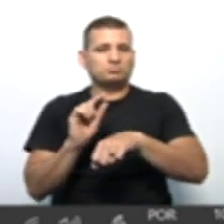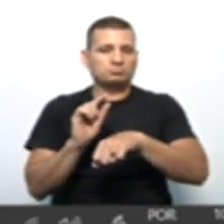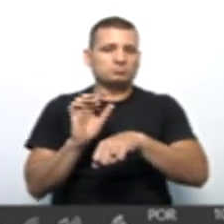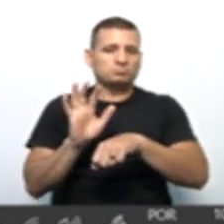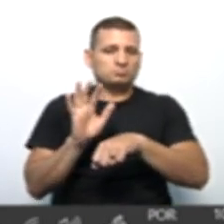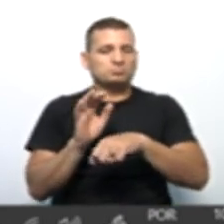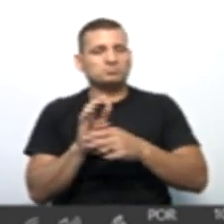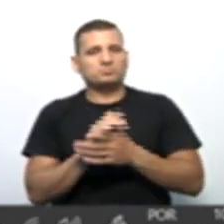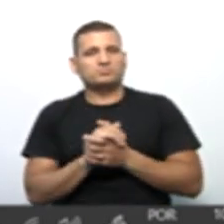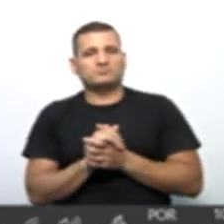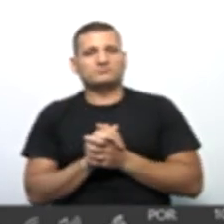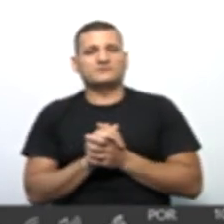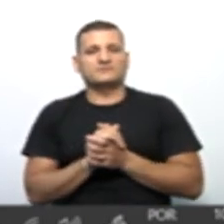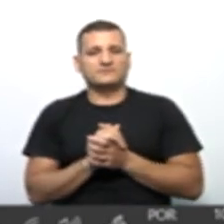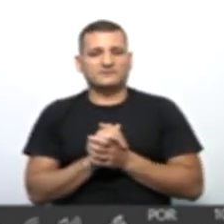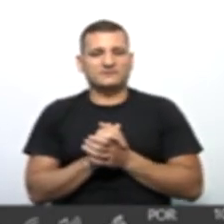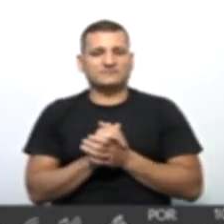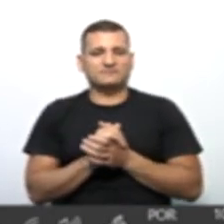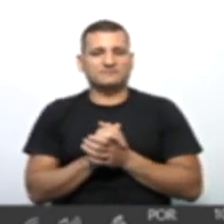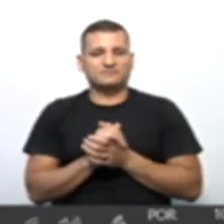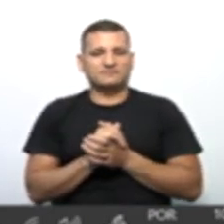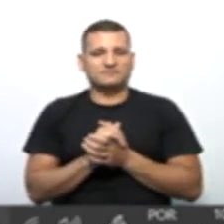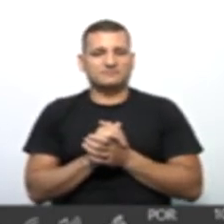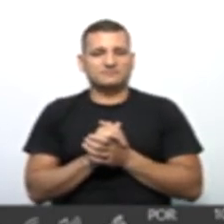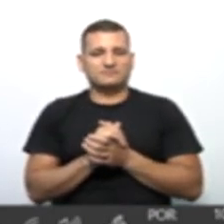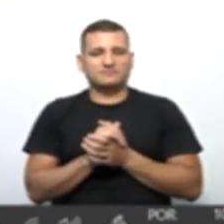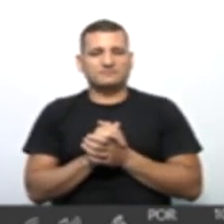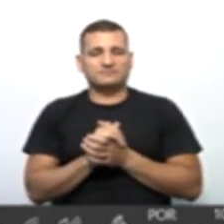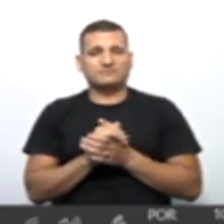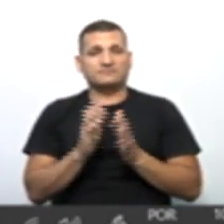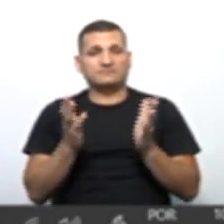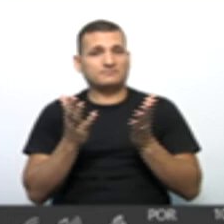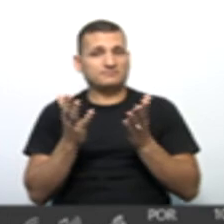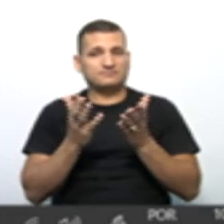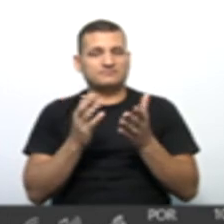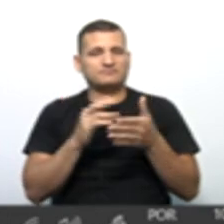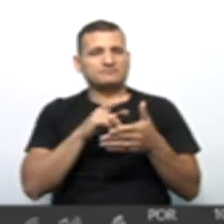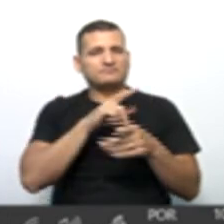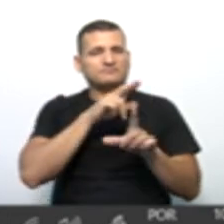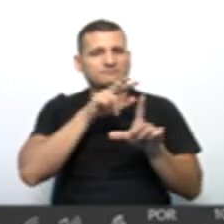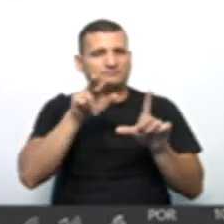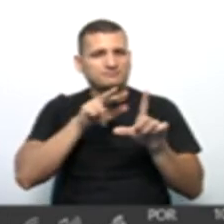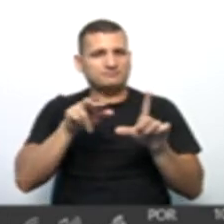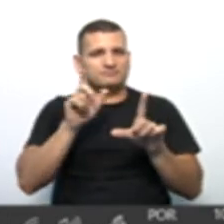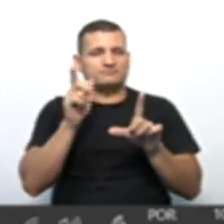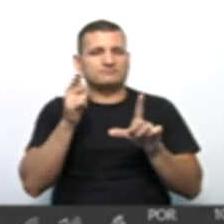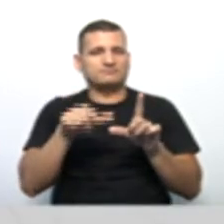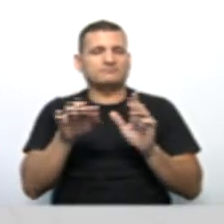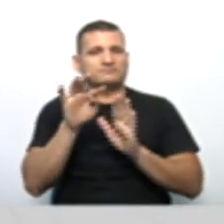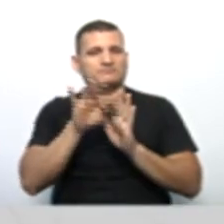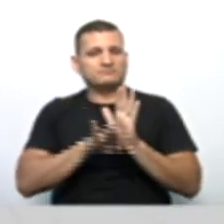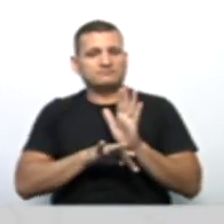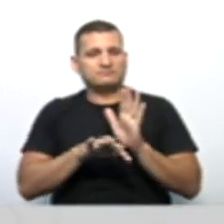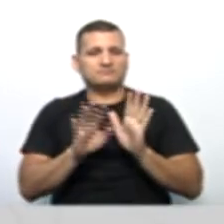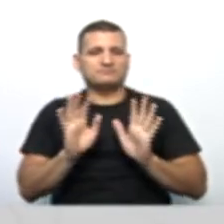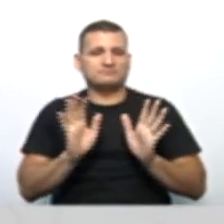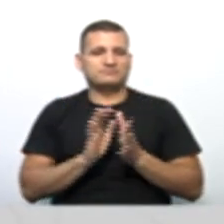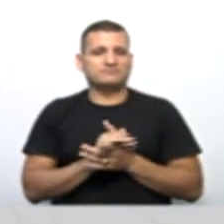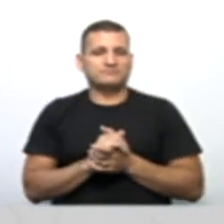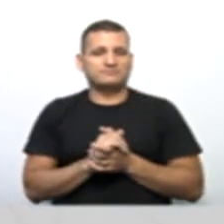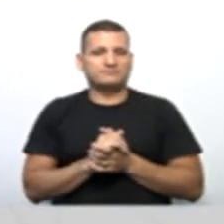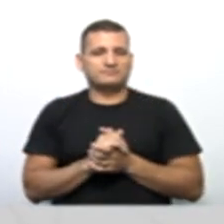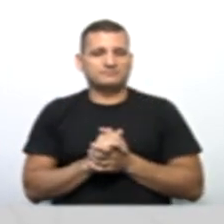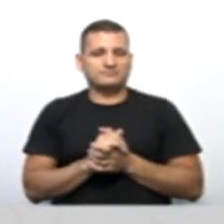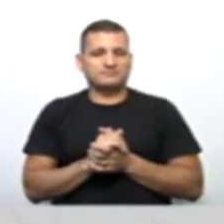trouxeram bastante e agora pessoal dar uma revisada no texto e da mama e refaz aí né essa parte isso